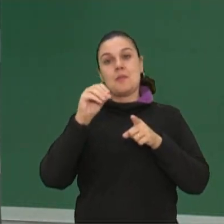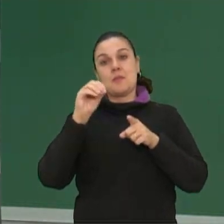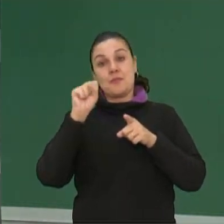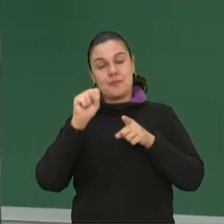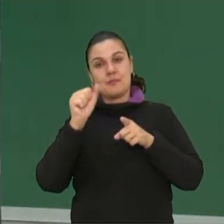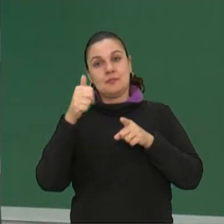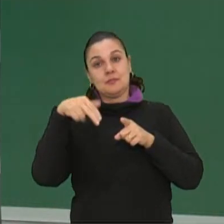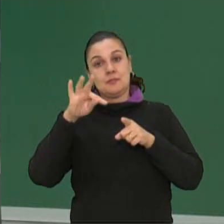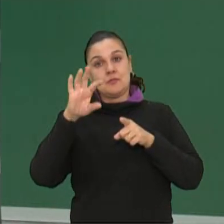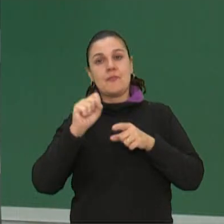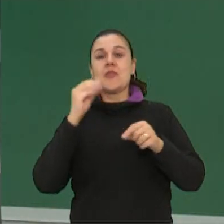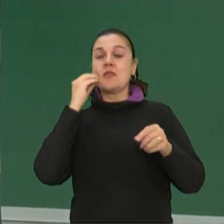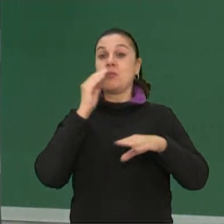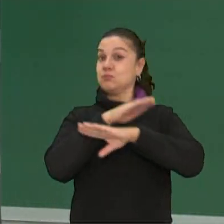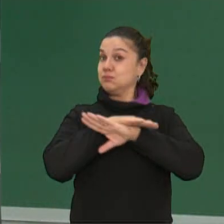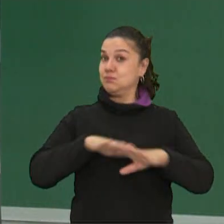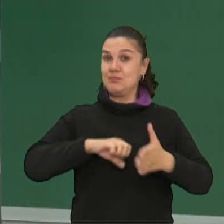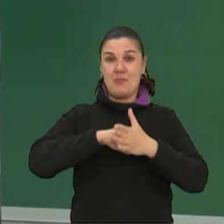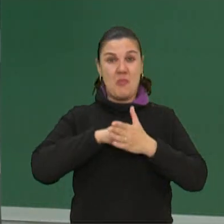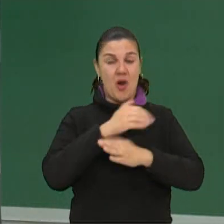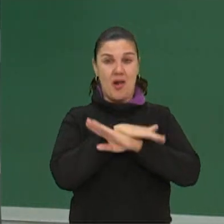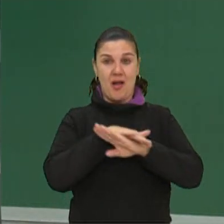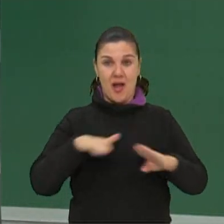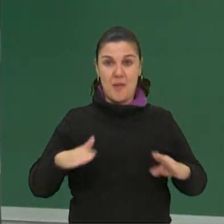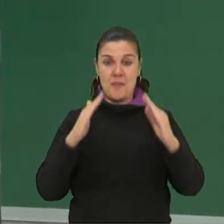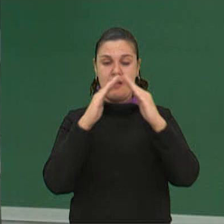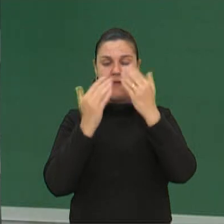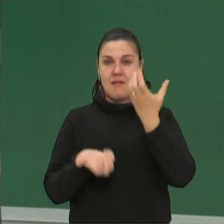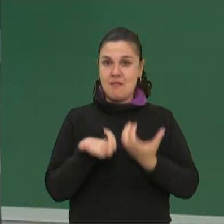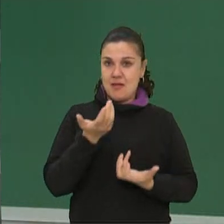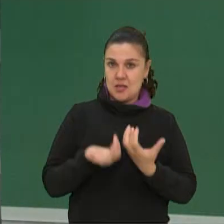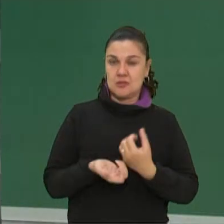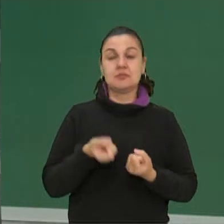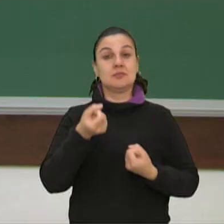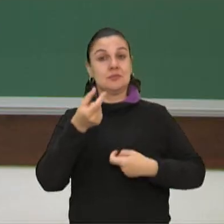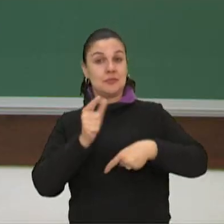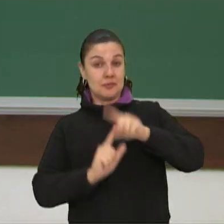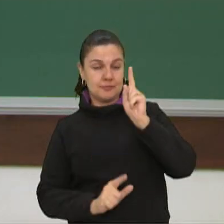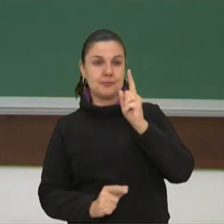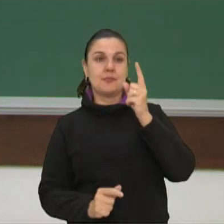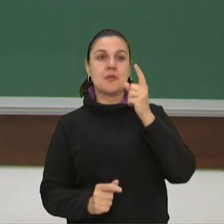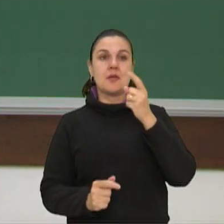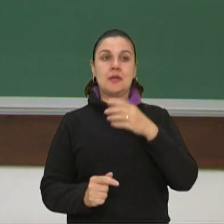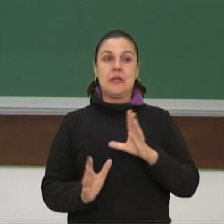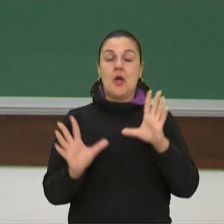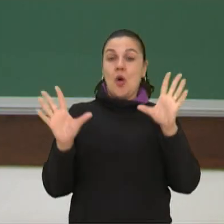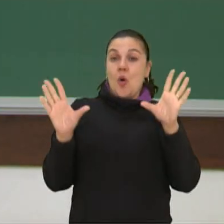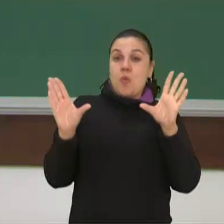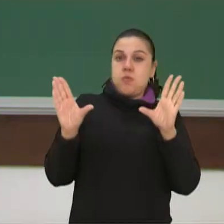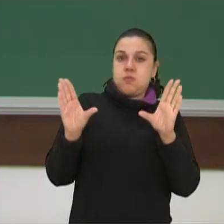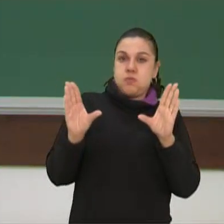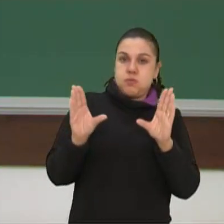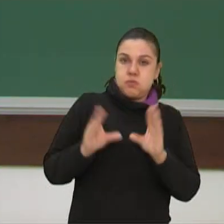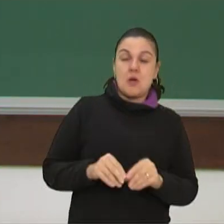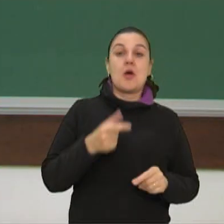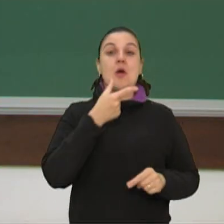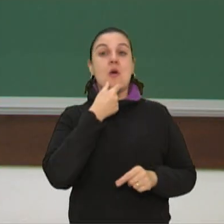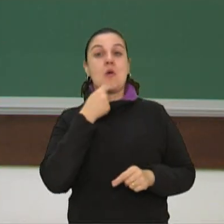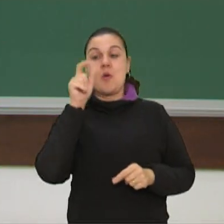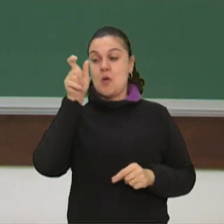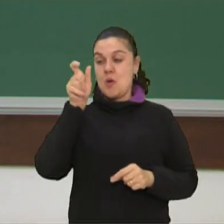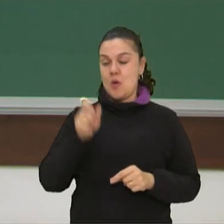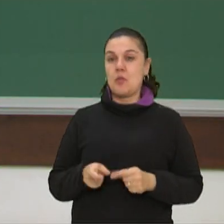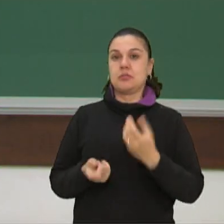tentava impedir a criação das casas de fundição. A rebelião foi sufocada e Filipe dos Santos